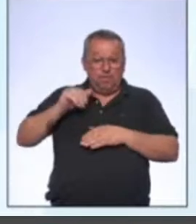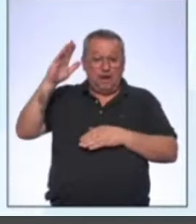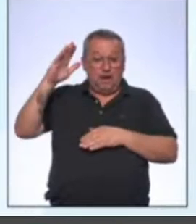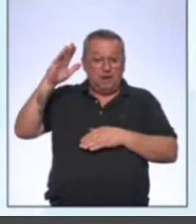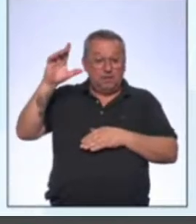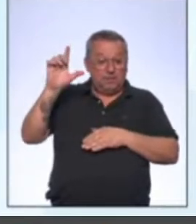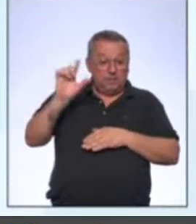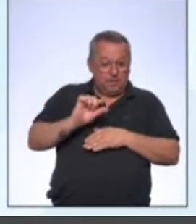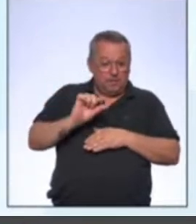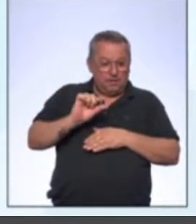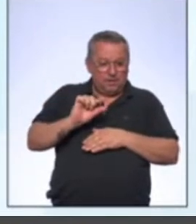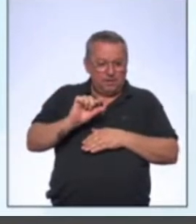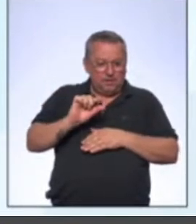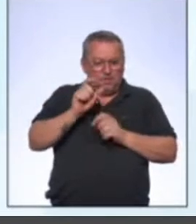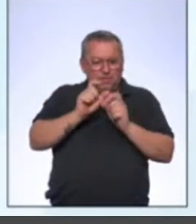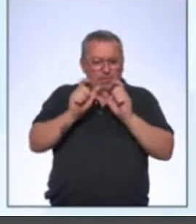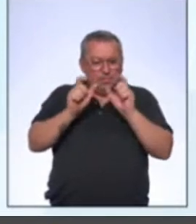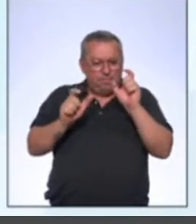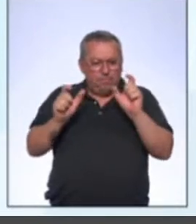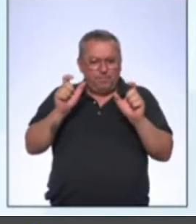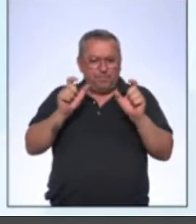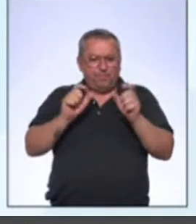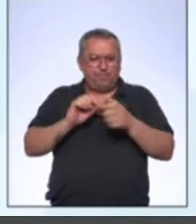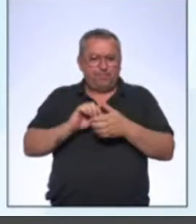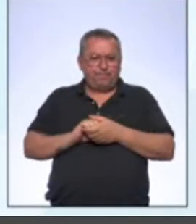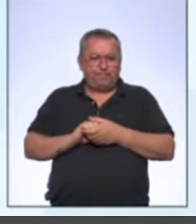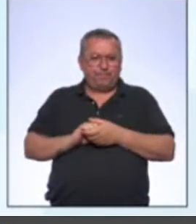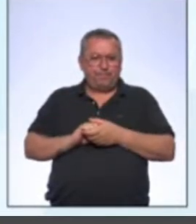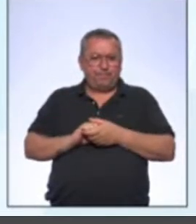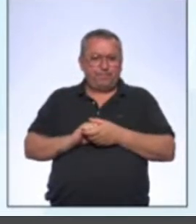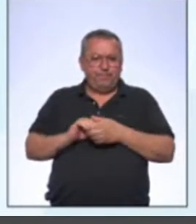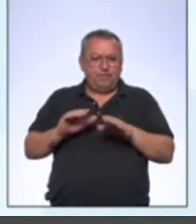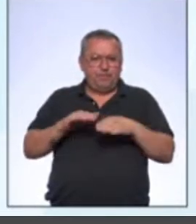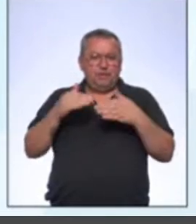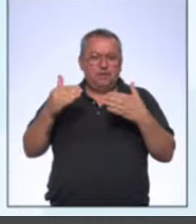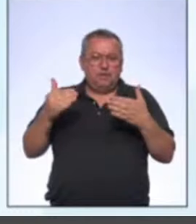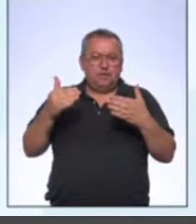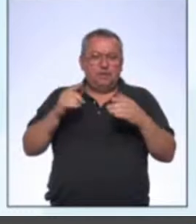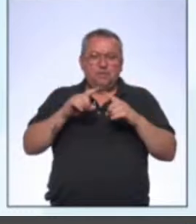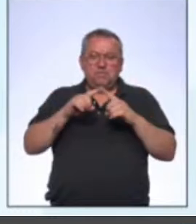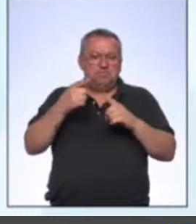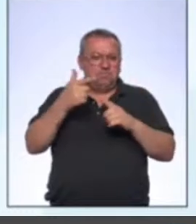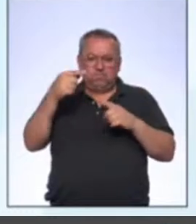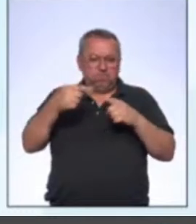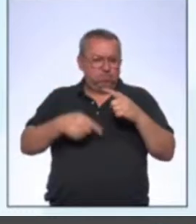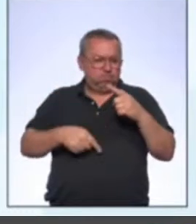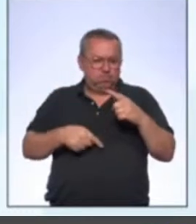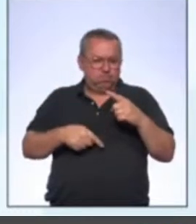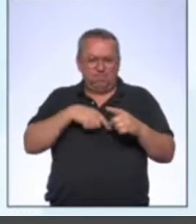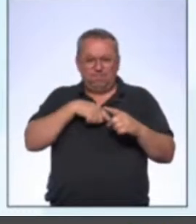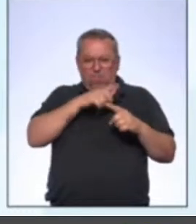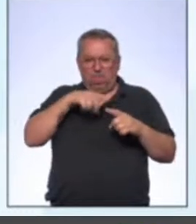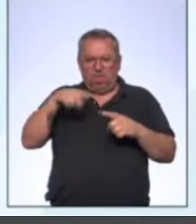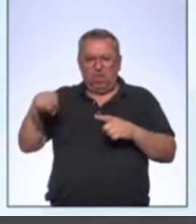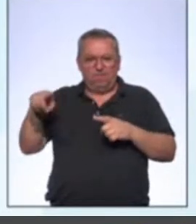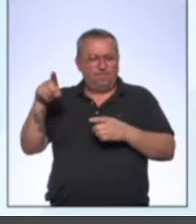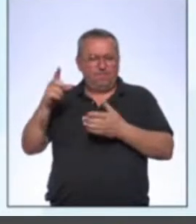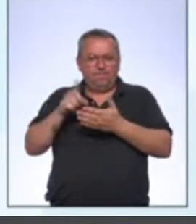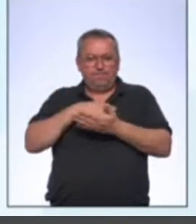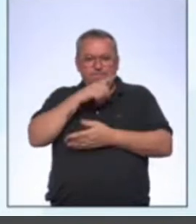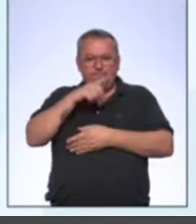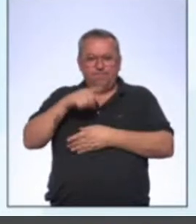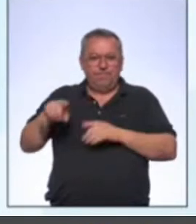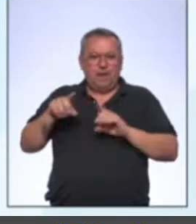principalmente. A gente, se pensar em algumas palavrinhas-chave, né? Então, também não tem como ser. A gente pode riscar também a alternativa